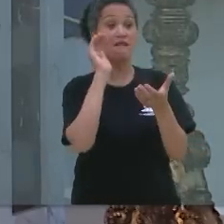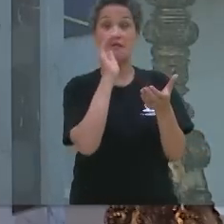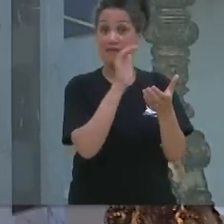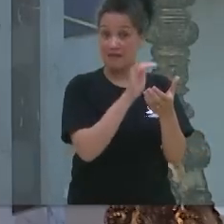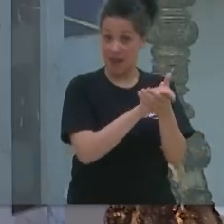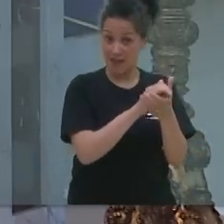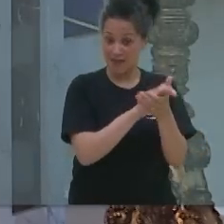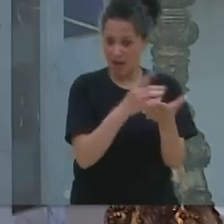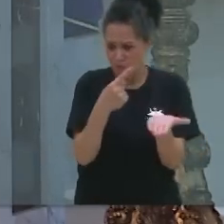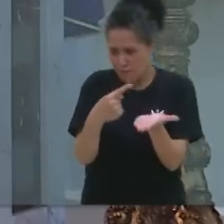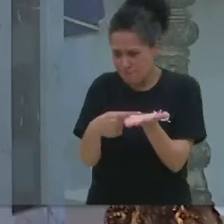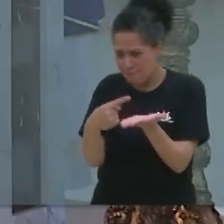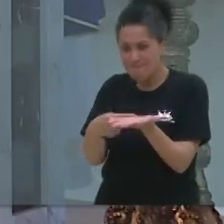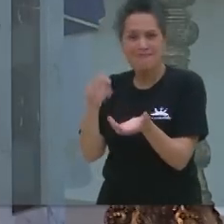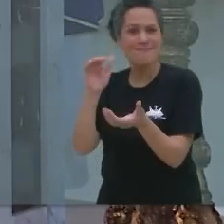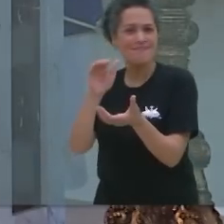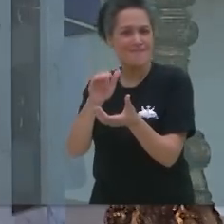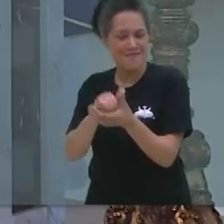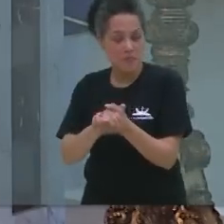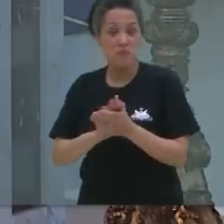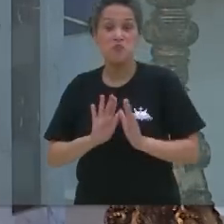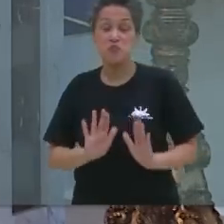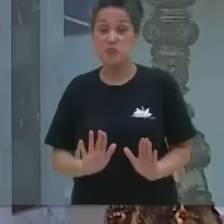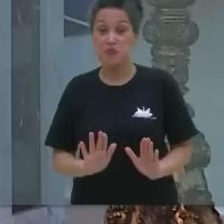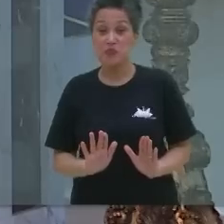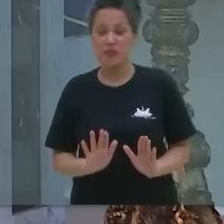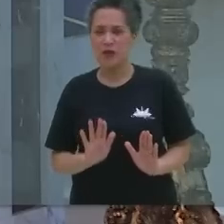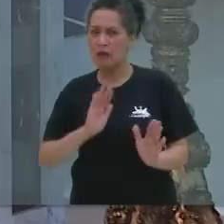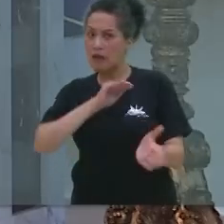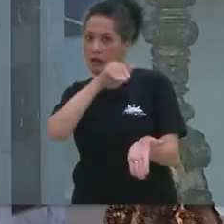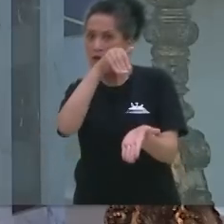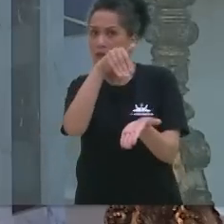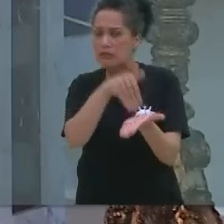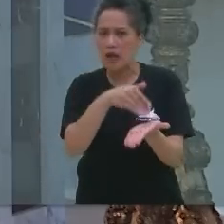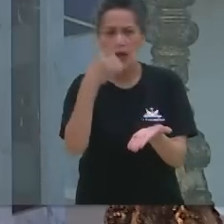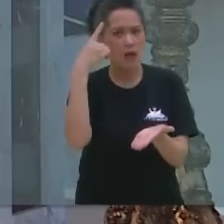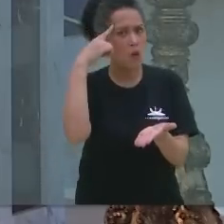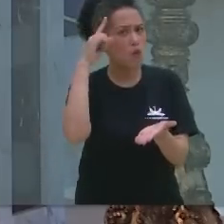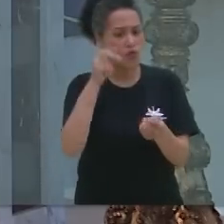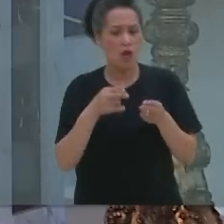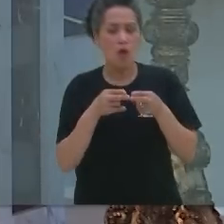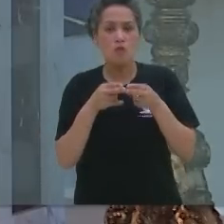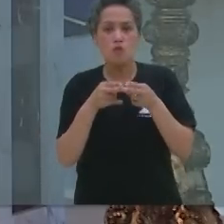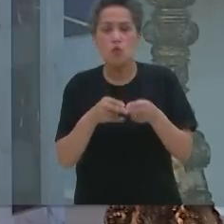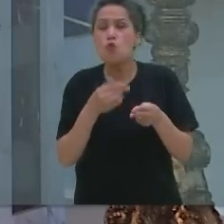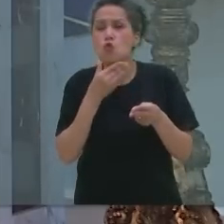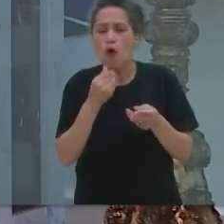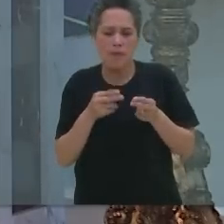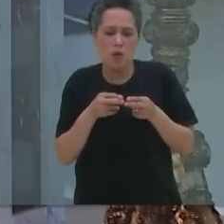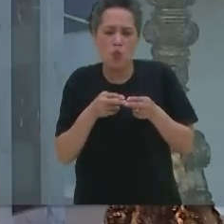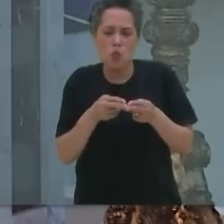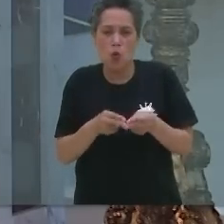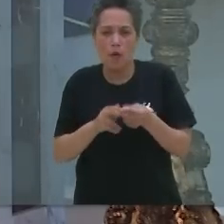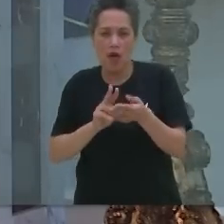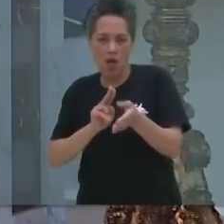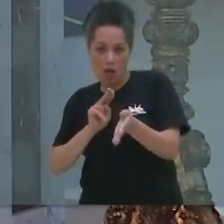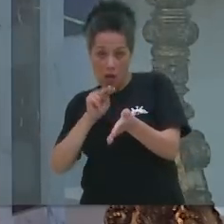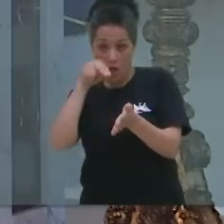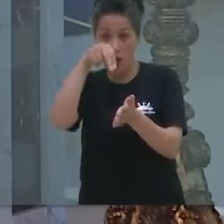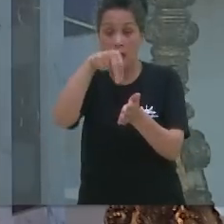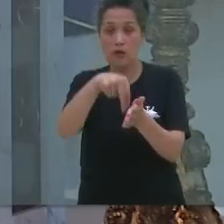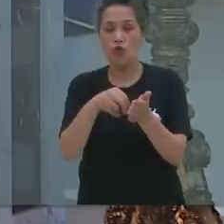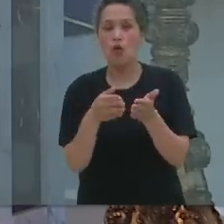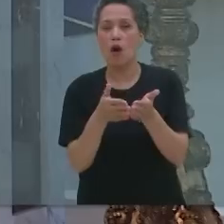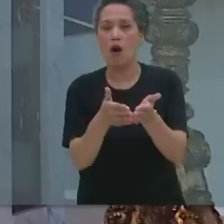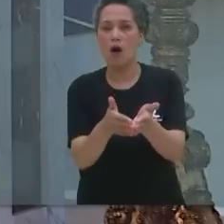em casamento, até o dia em que Noé entrou na arca, e eles